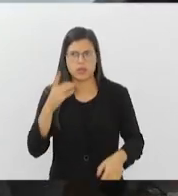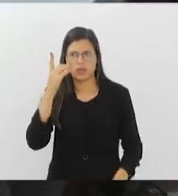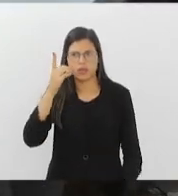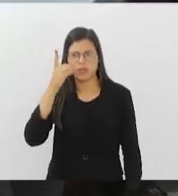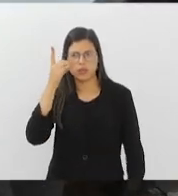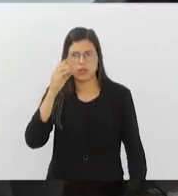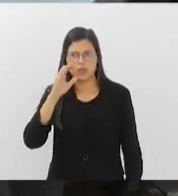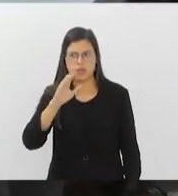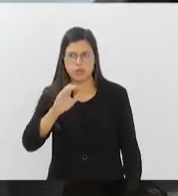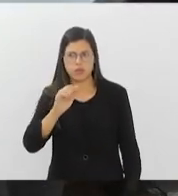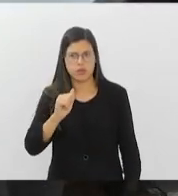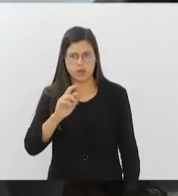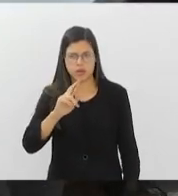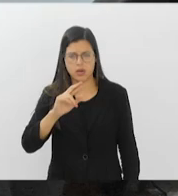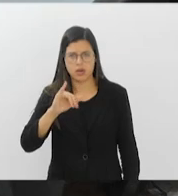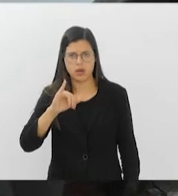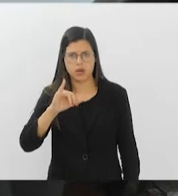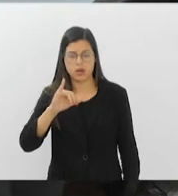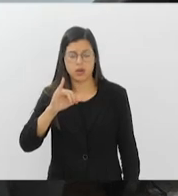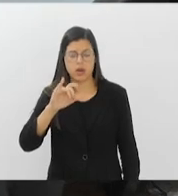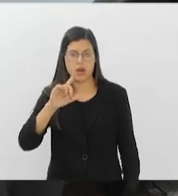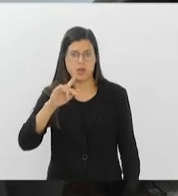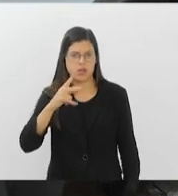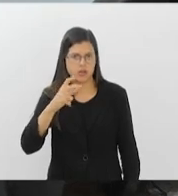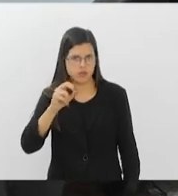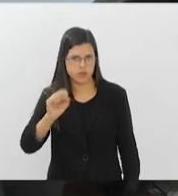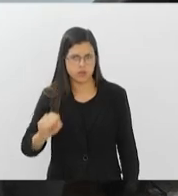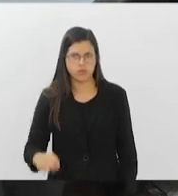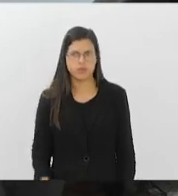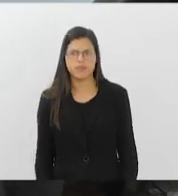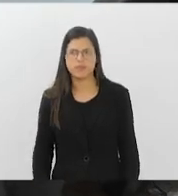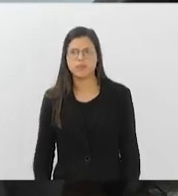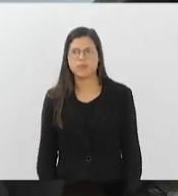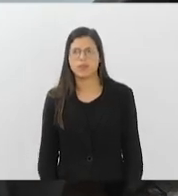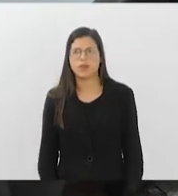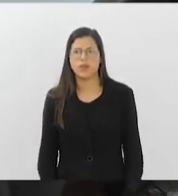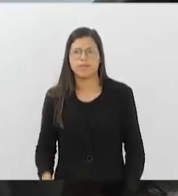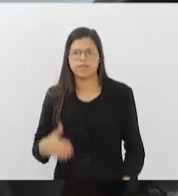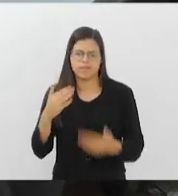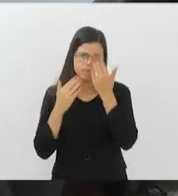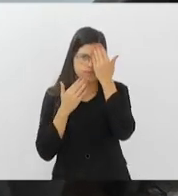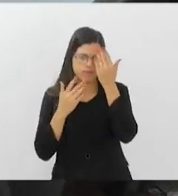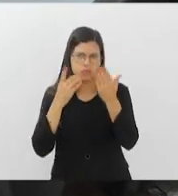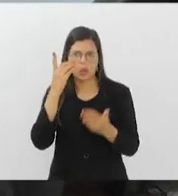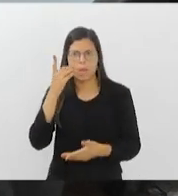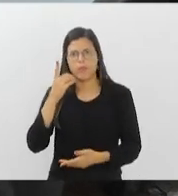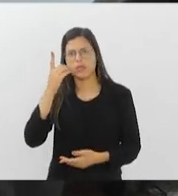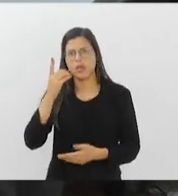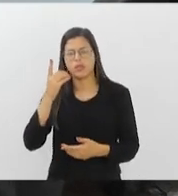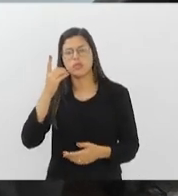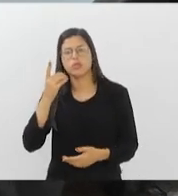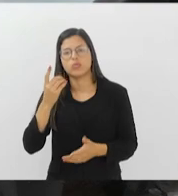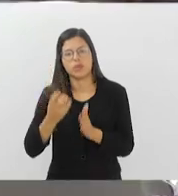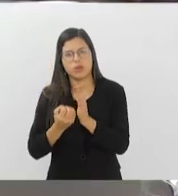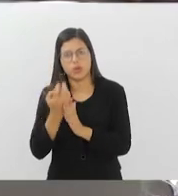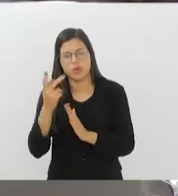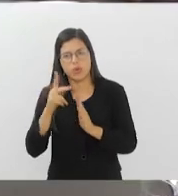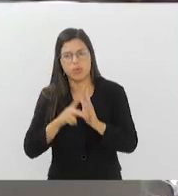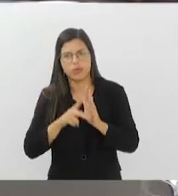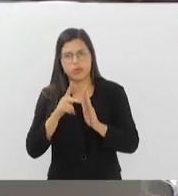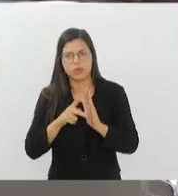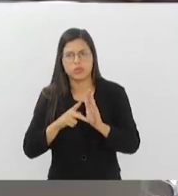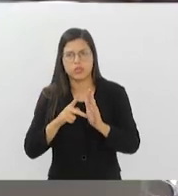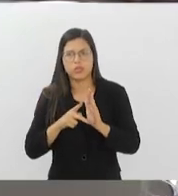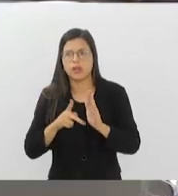primeiramente ao deputado Delaroli pelo entendimento aí no projeto, a todos os pares aqui. Vossa Excelência também, sempre com